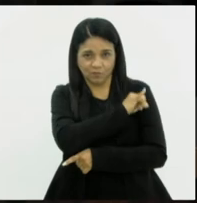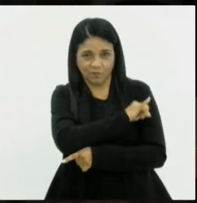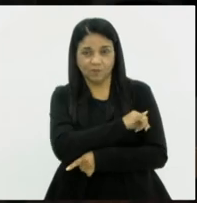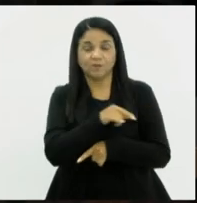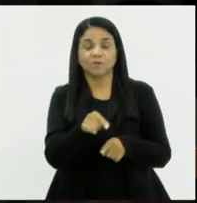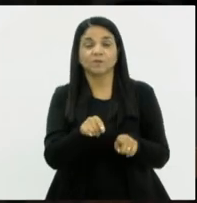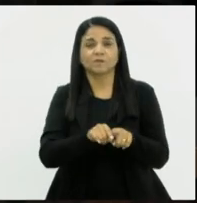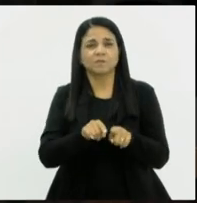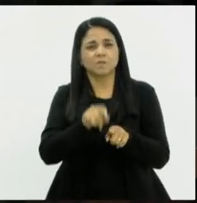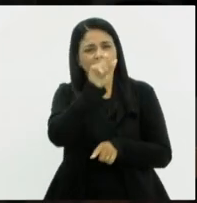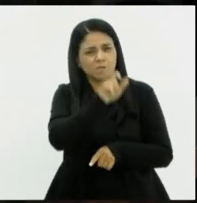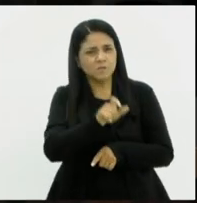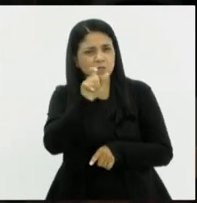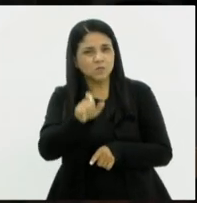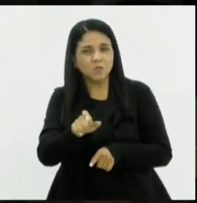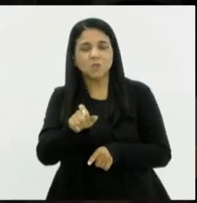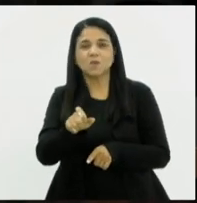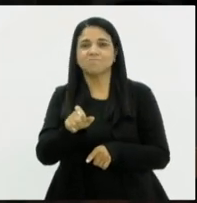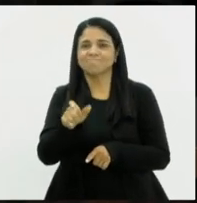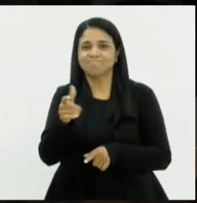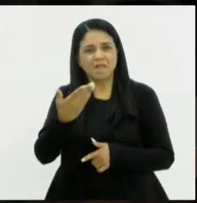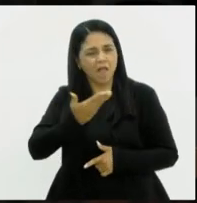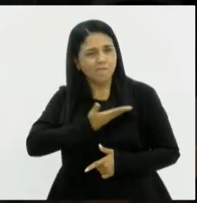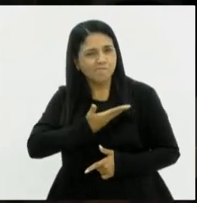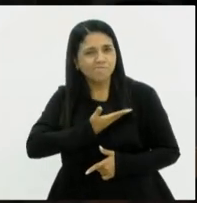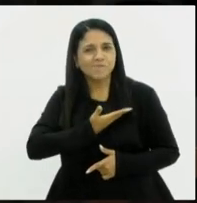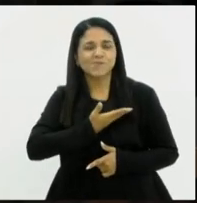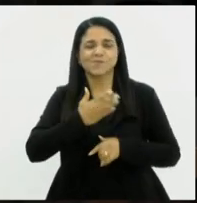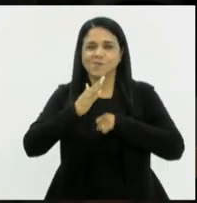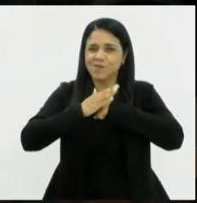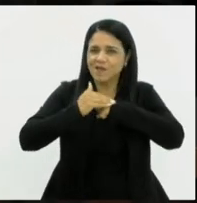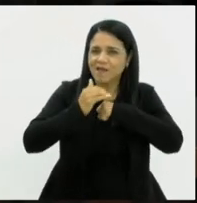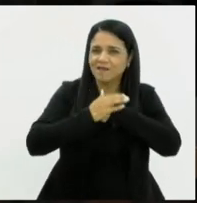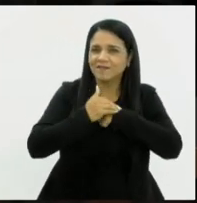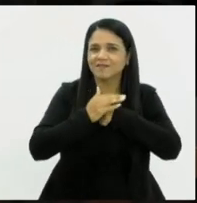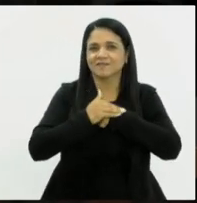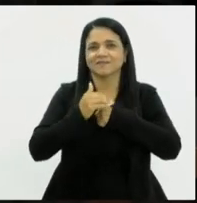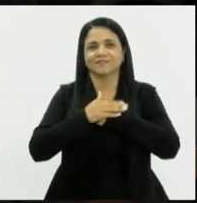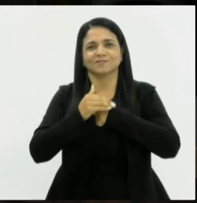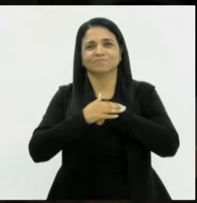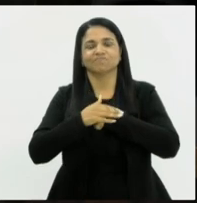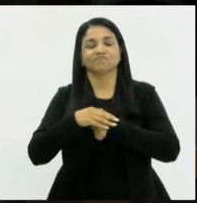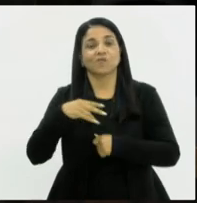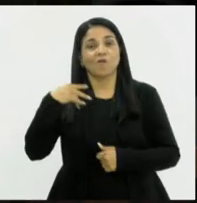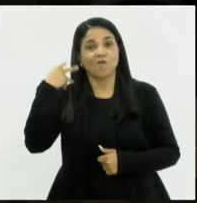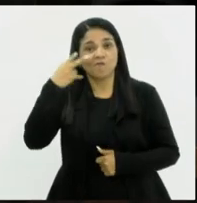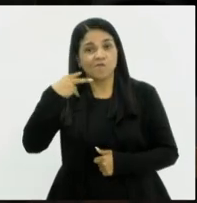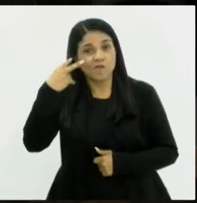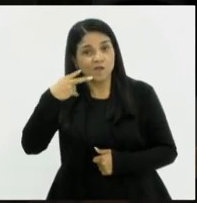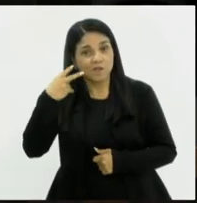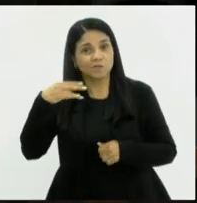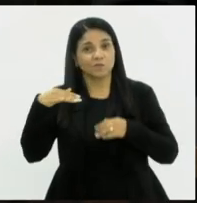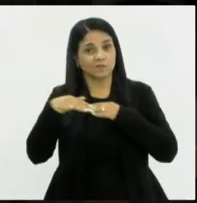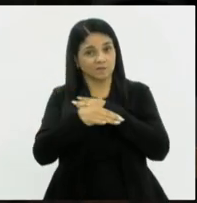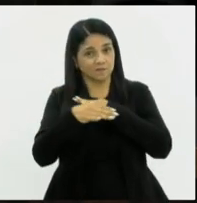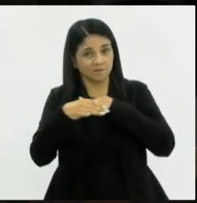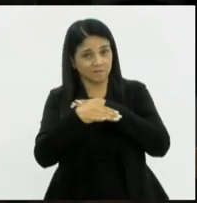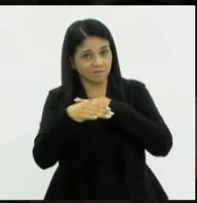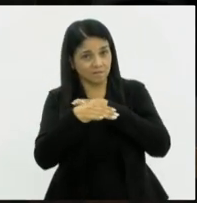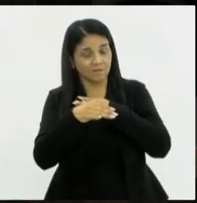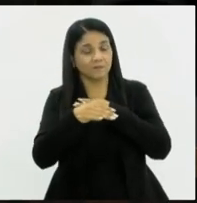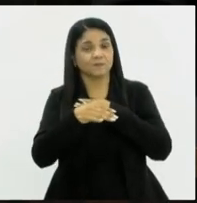que é conquistadora, entendeu? Uma pessoa que tem um carinho muito especial, foi vereador da cidade, e dali